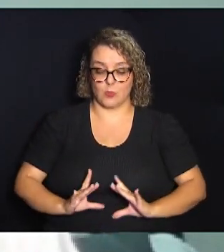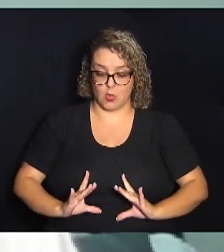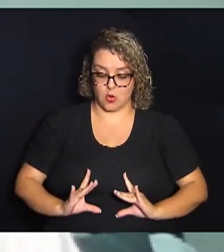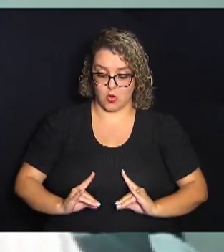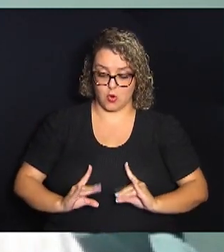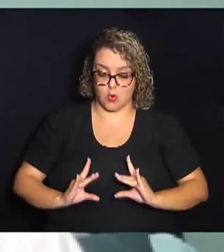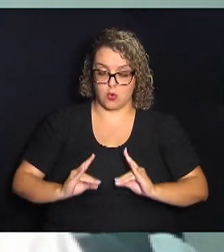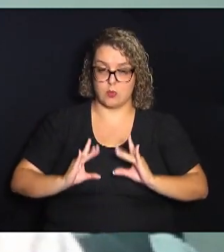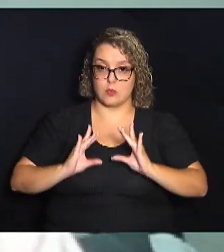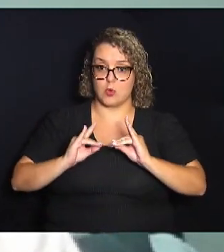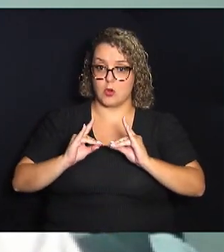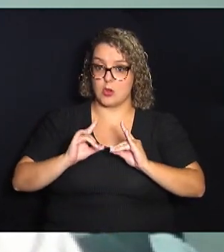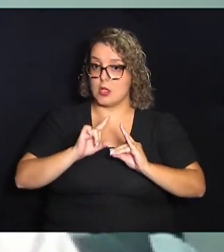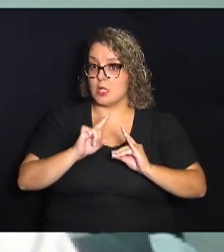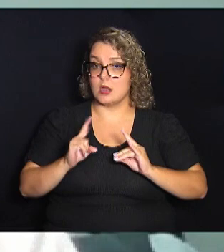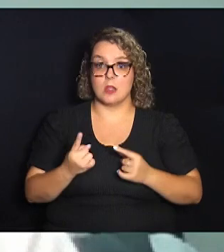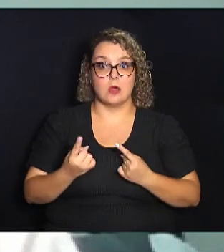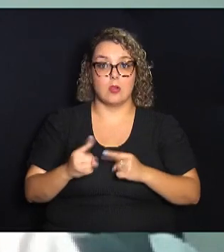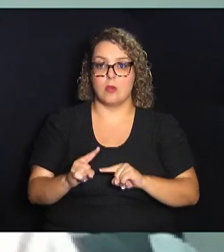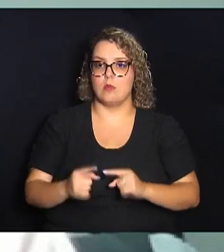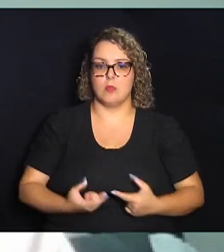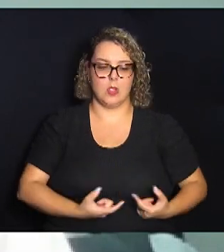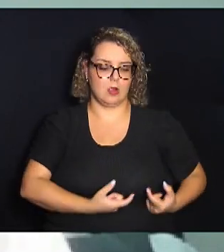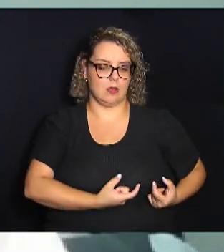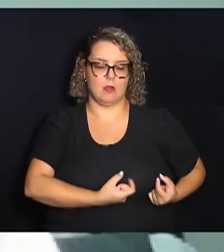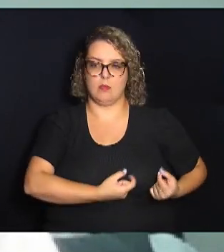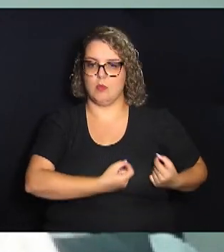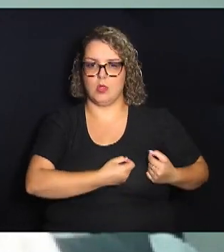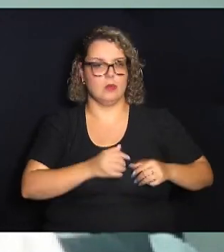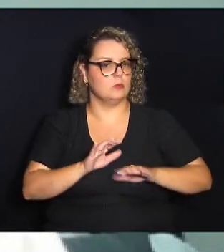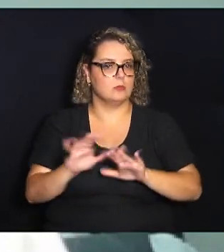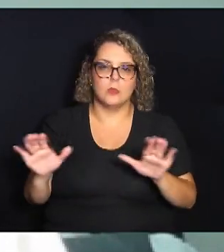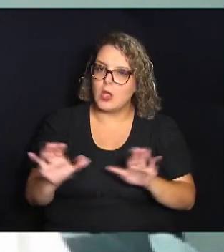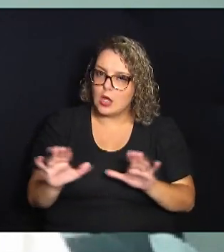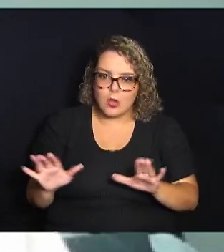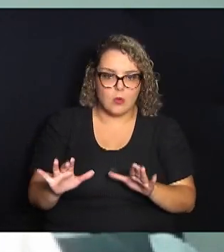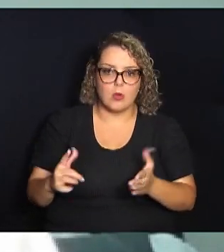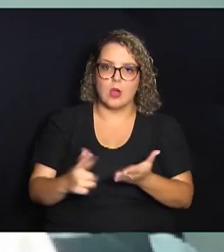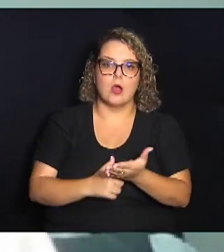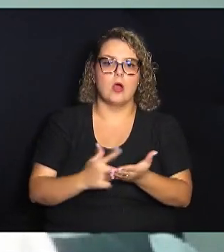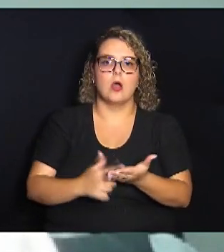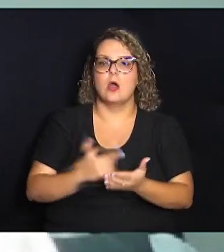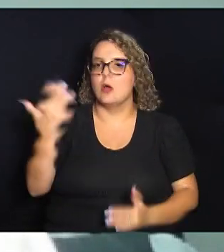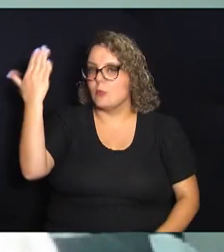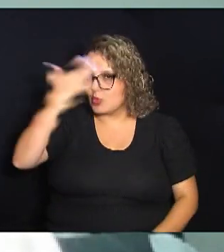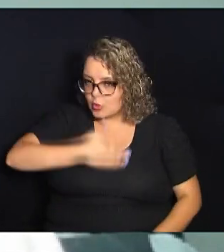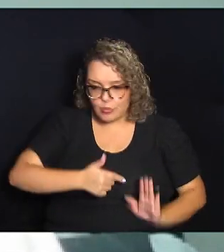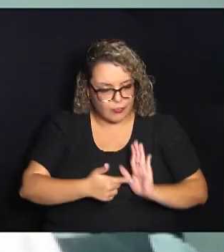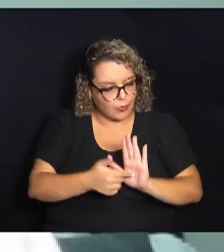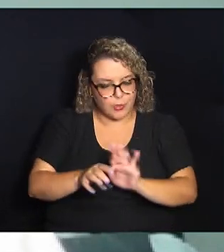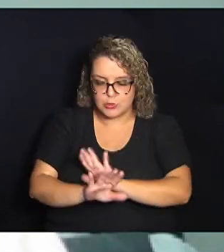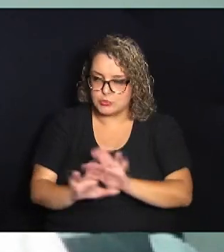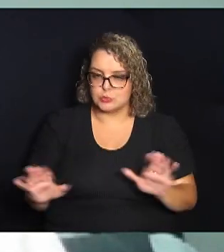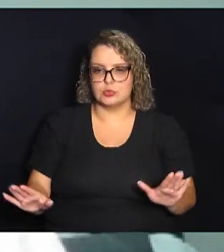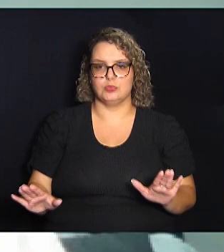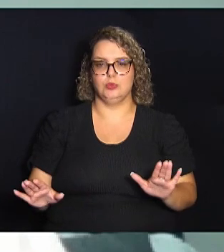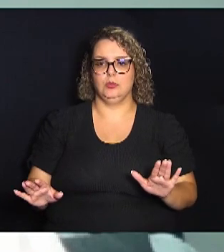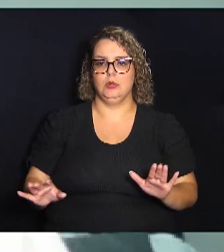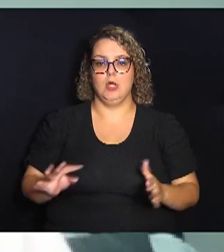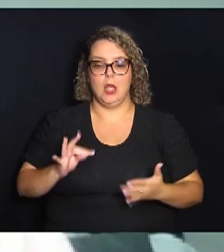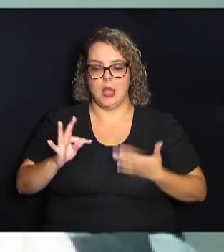Hormônio não provoca câncer de mama, ponto. Isso a literatura já nos mostra.